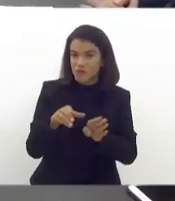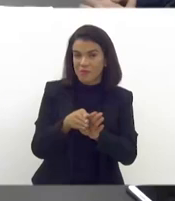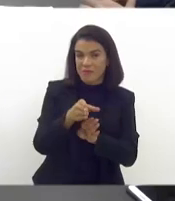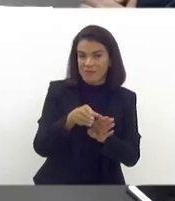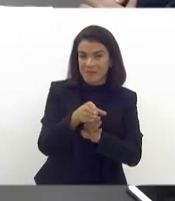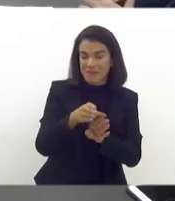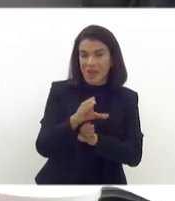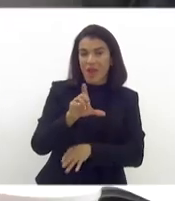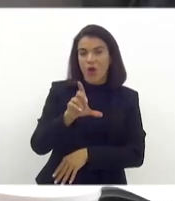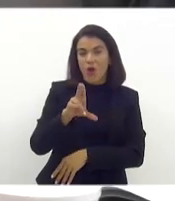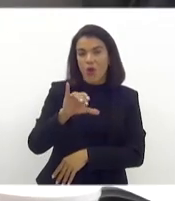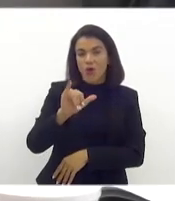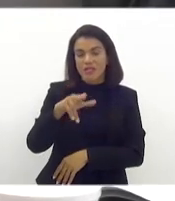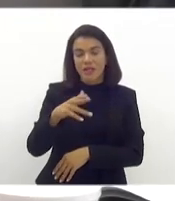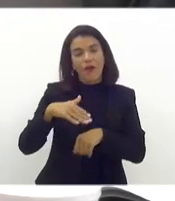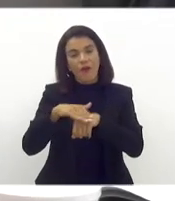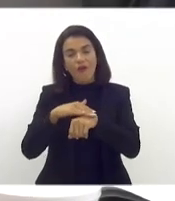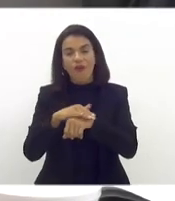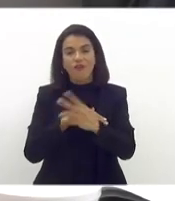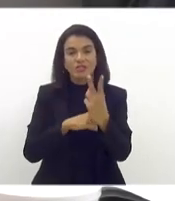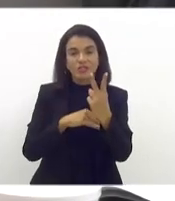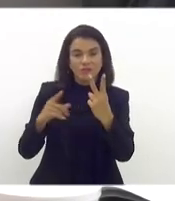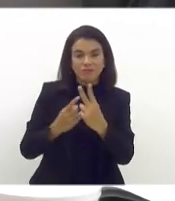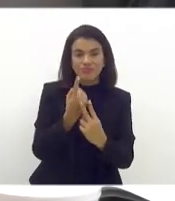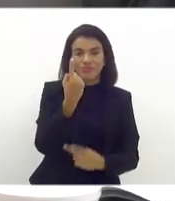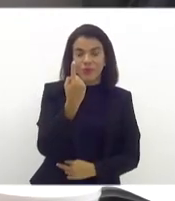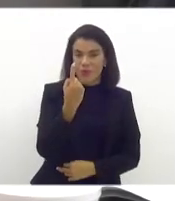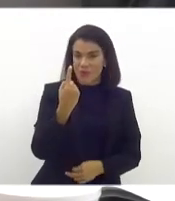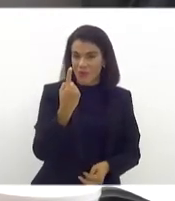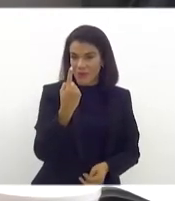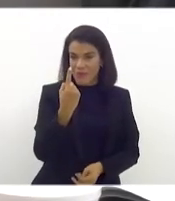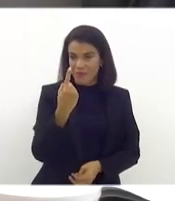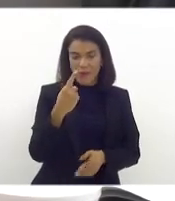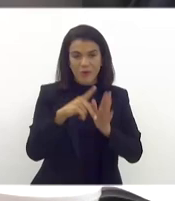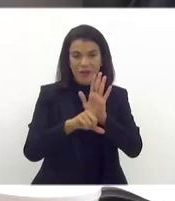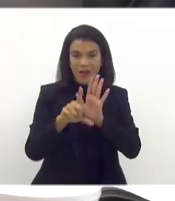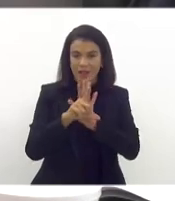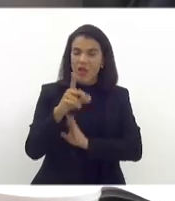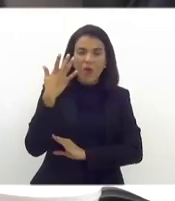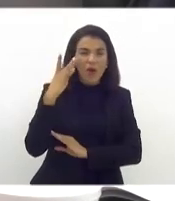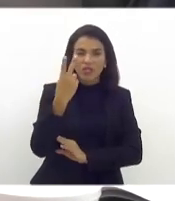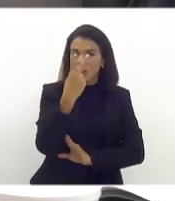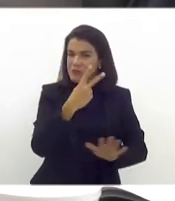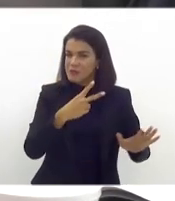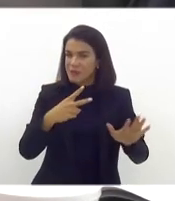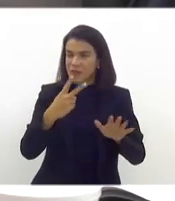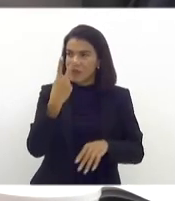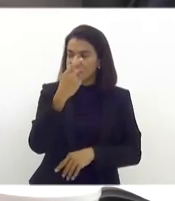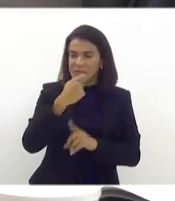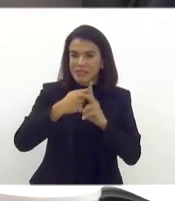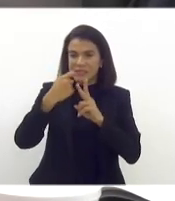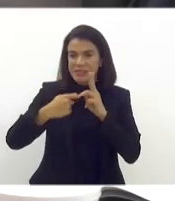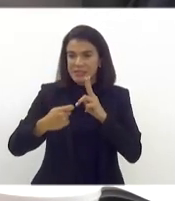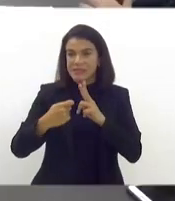o da Lucinho dele conversasse para se tornar um só. Inclusive, isso foi feito. Isso tem uns 2 meses, aproximadamente.